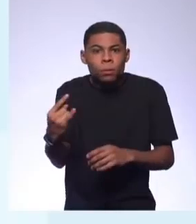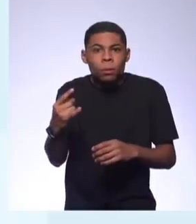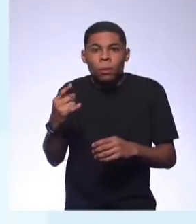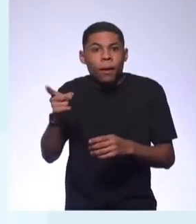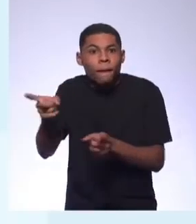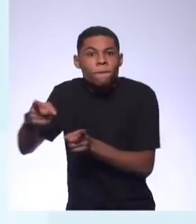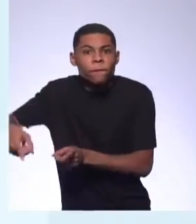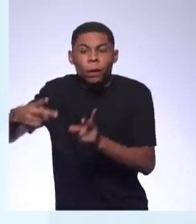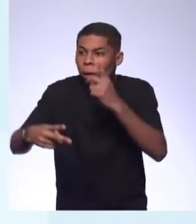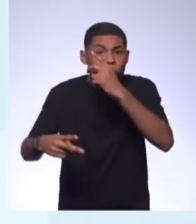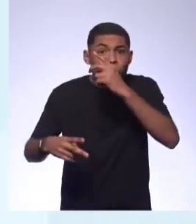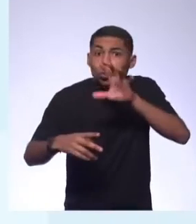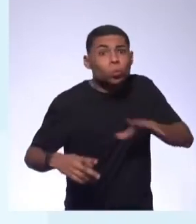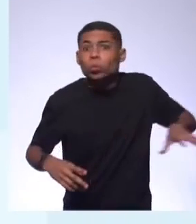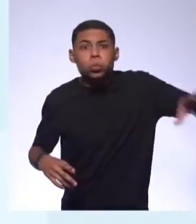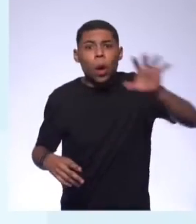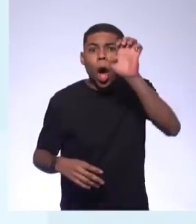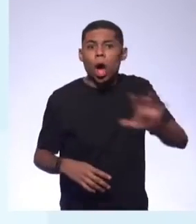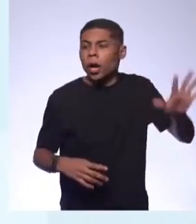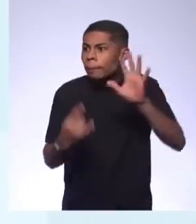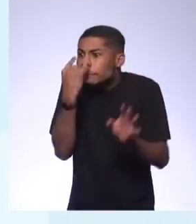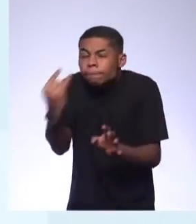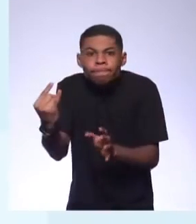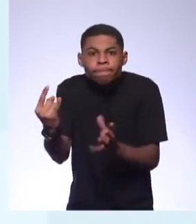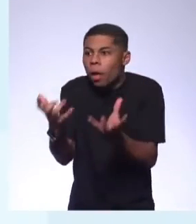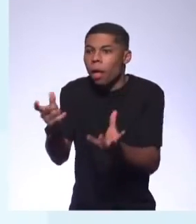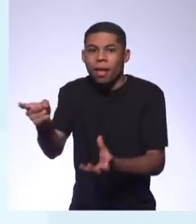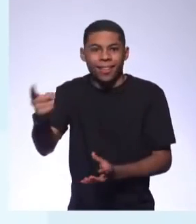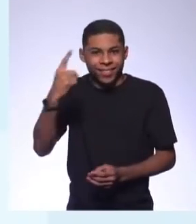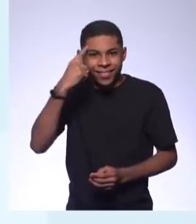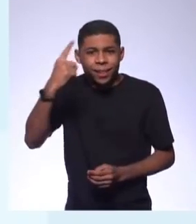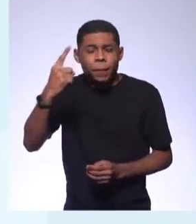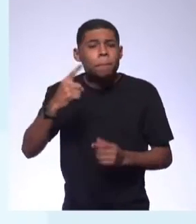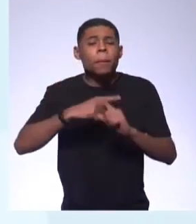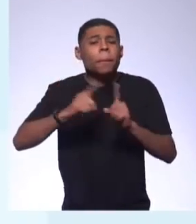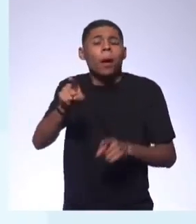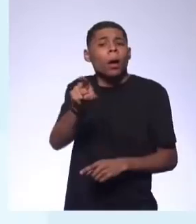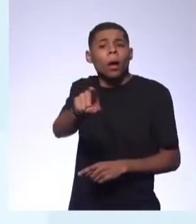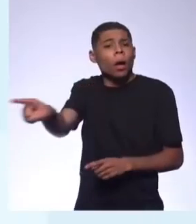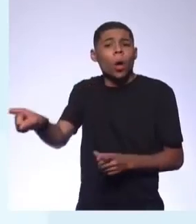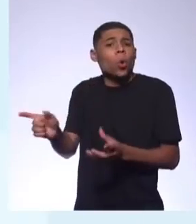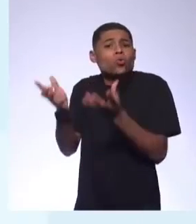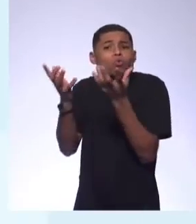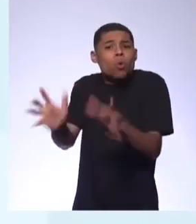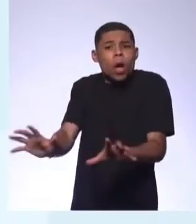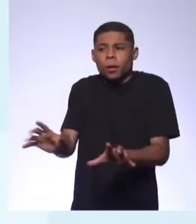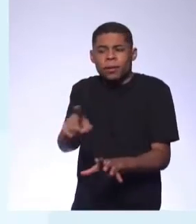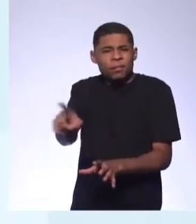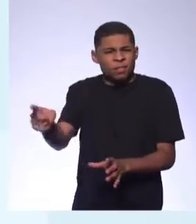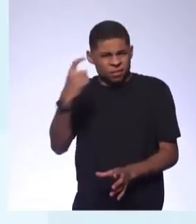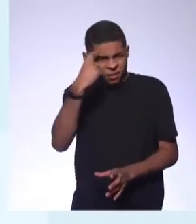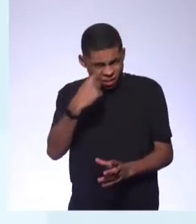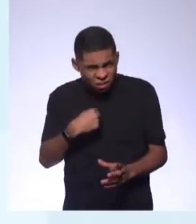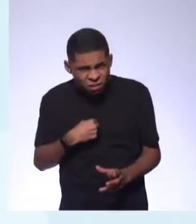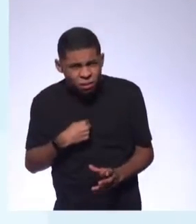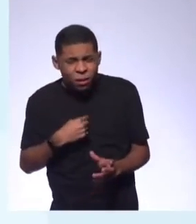comercial na Europa. Só que eles não queriam